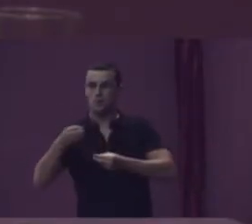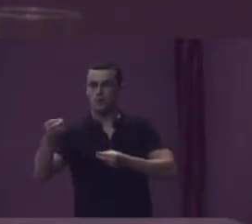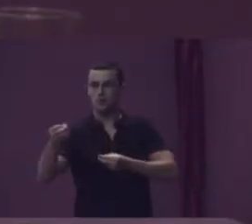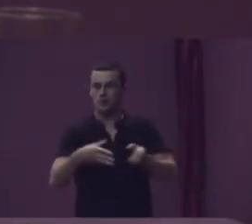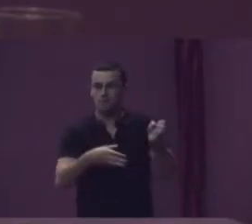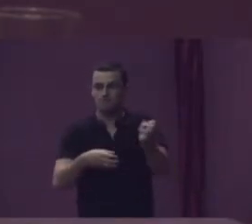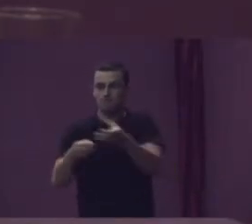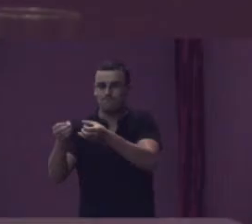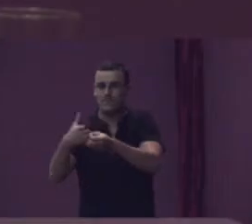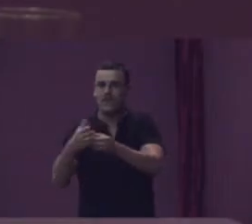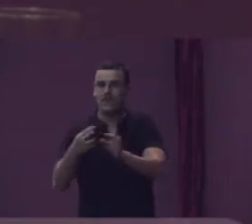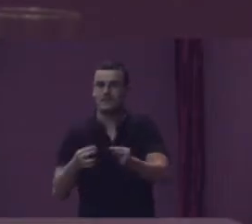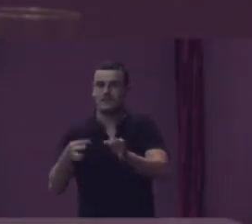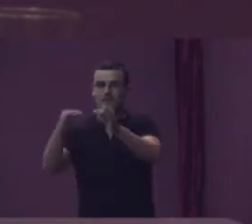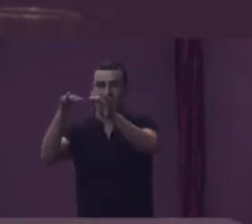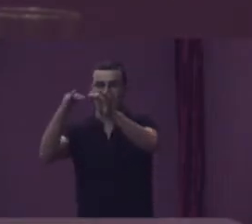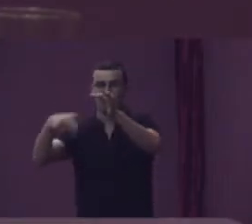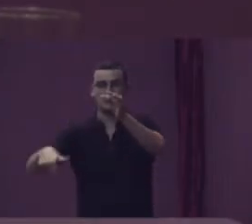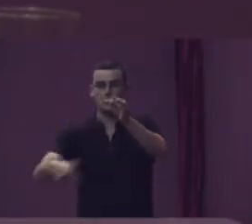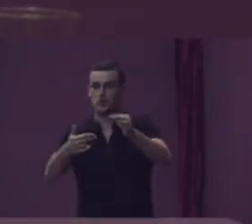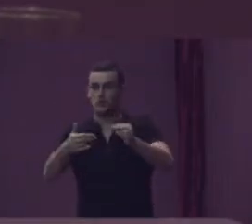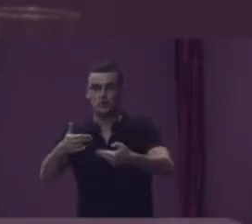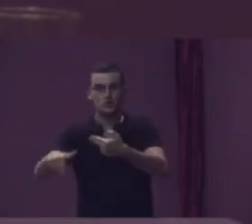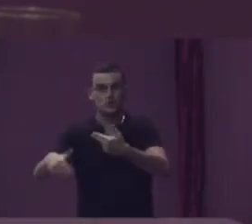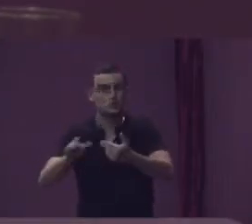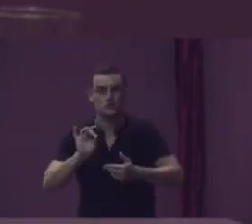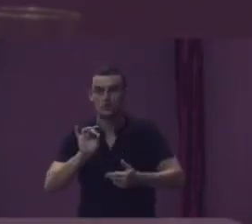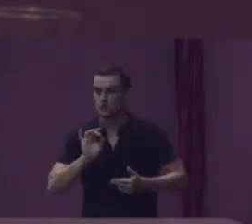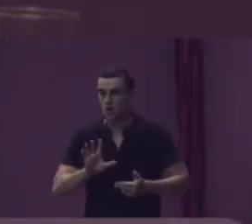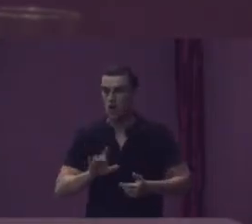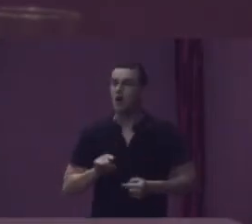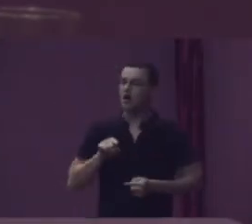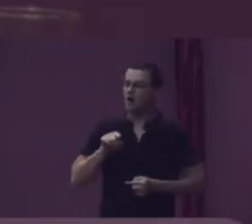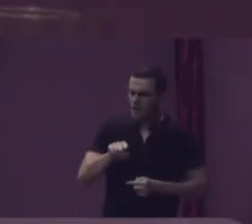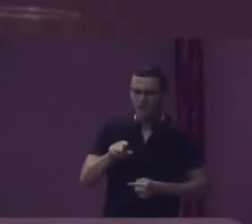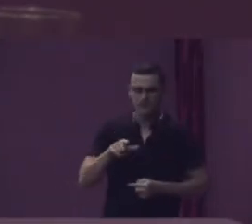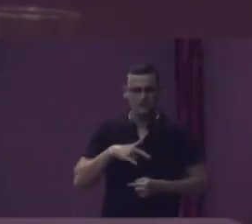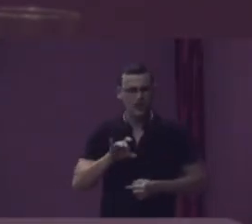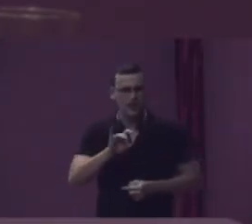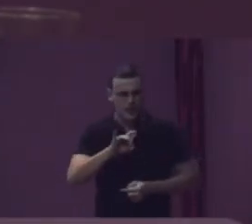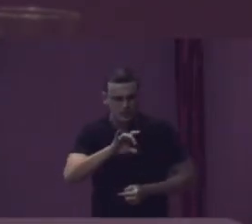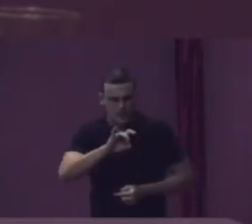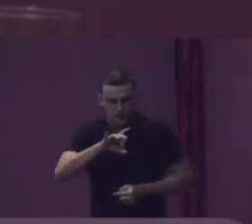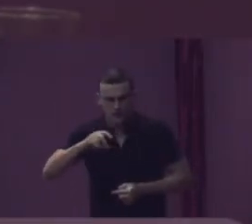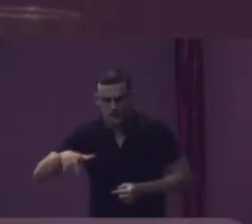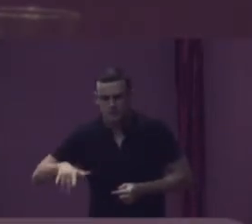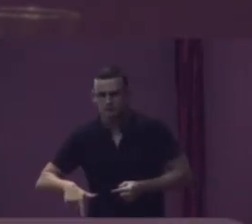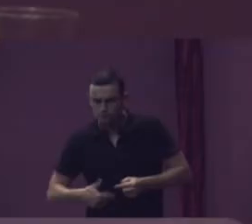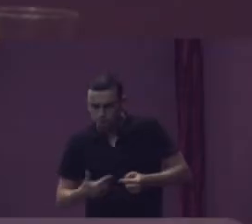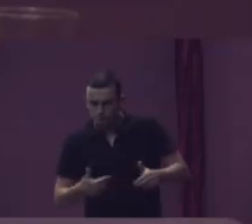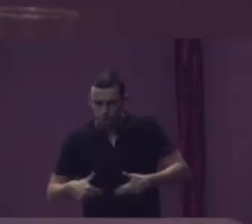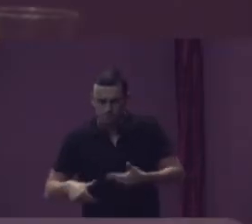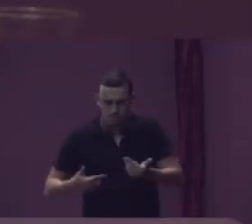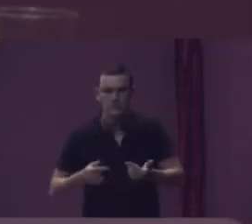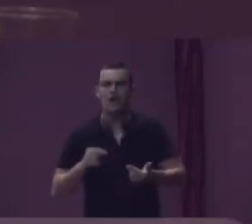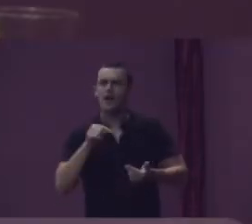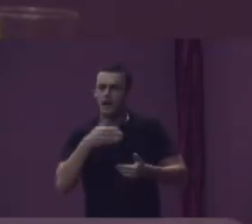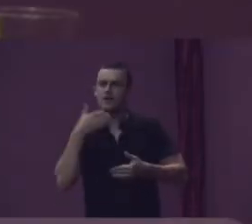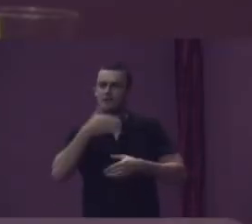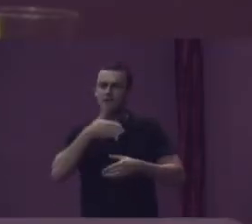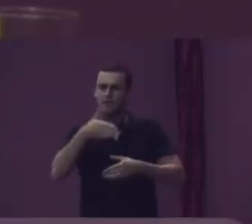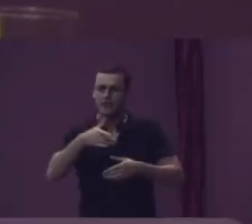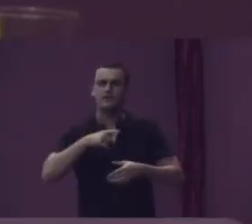cirúrgicas, e eles participam ativamente no processo de adaptar a cirurgia a novas demandas, sejam elas clínicas